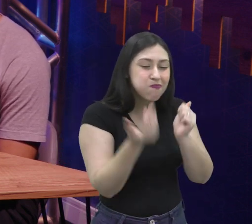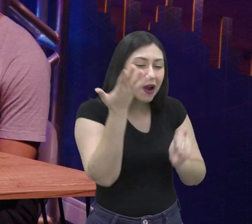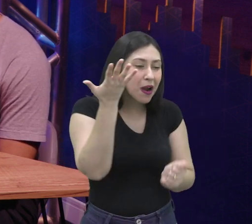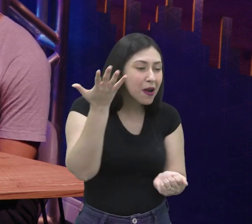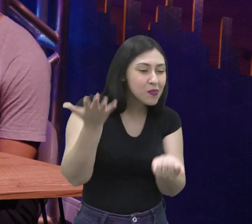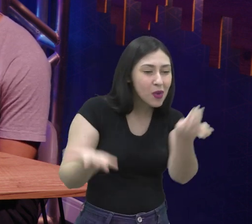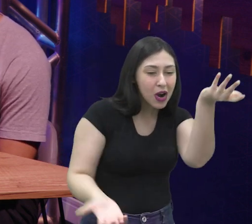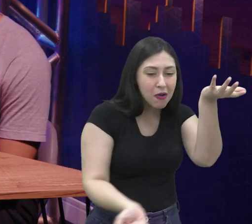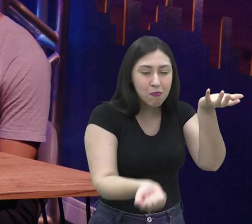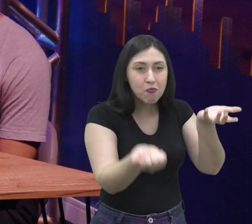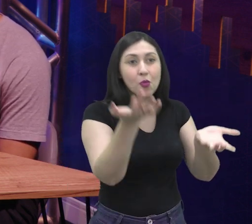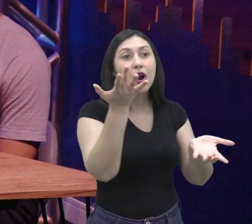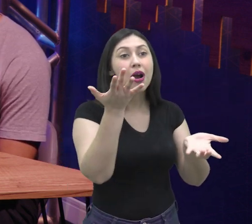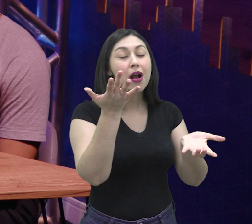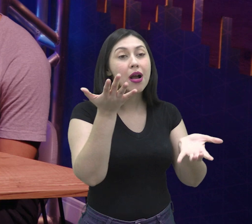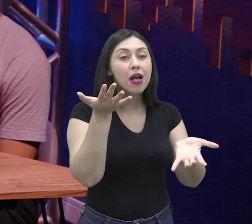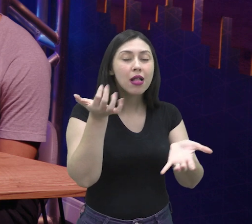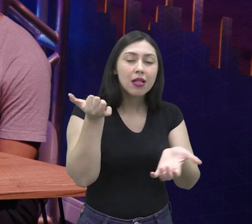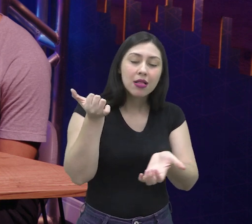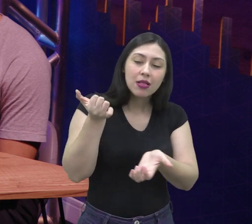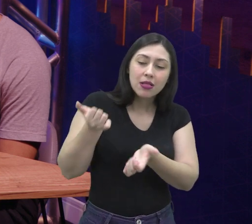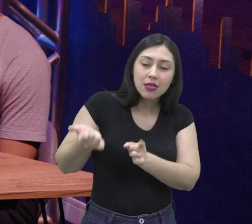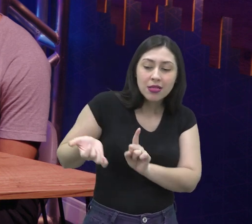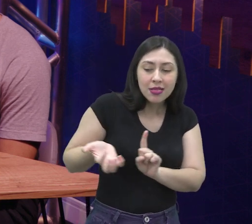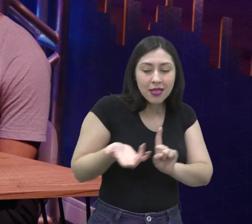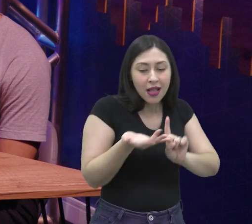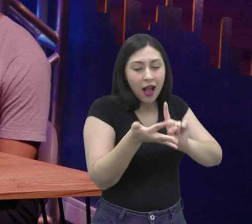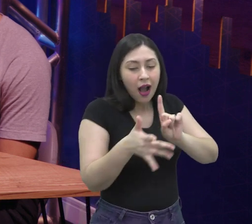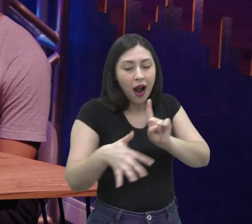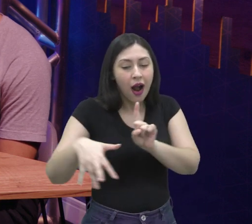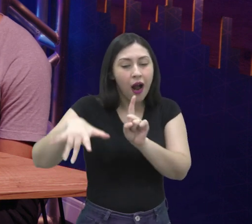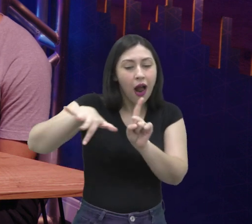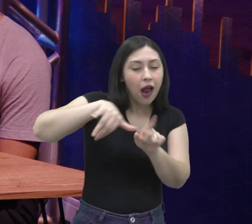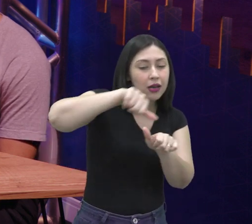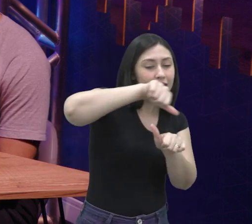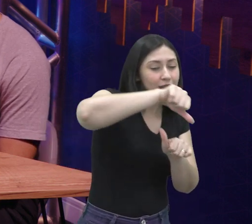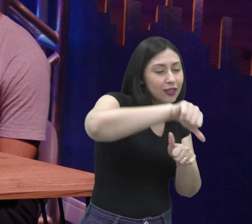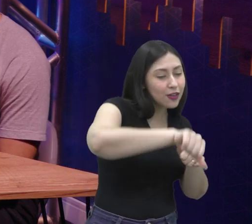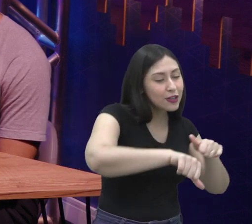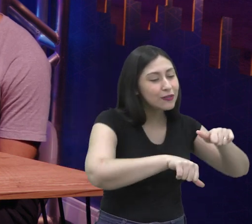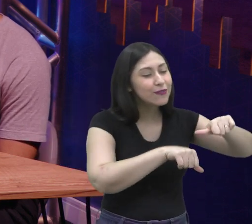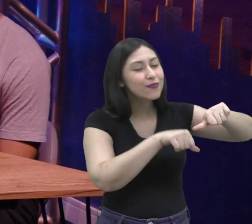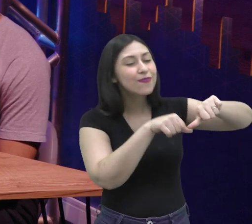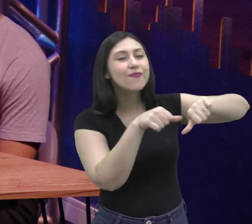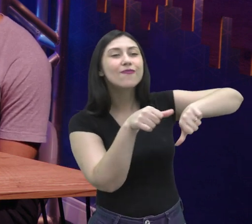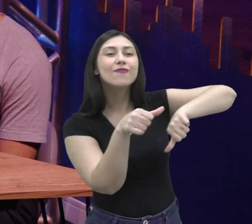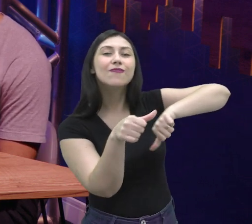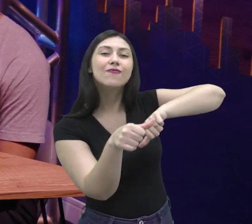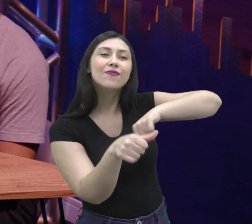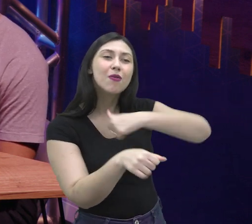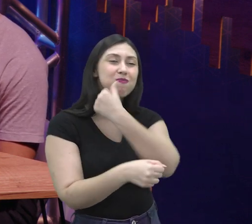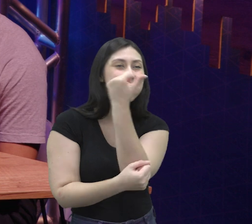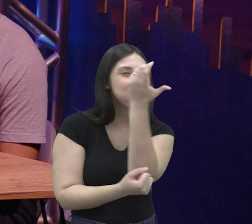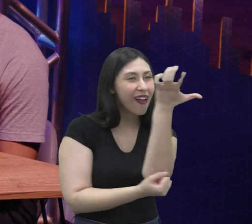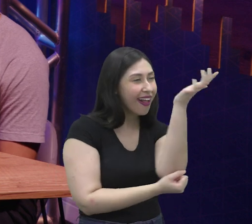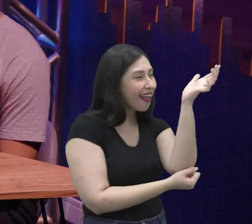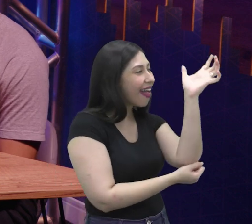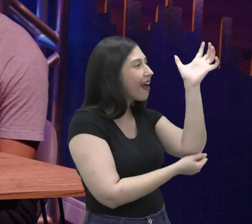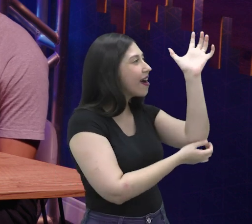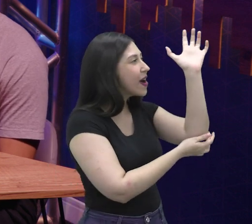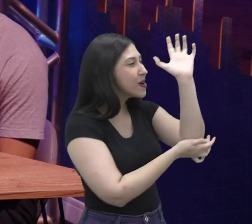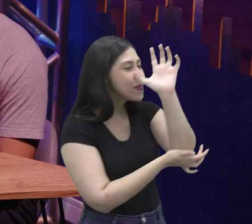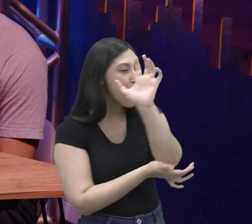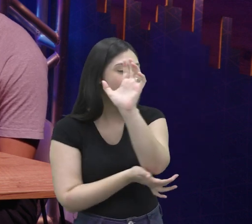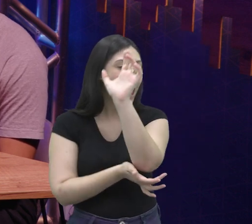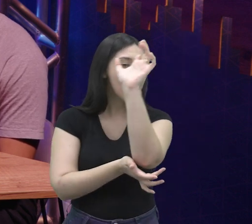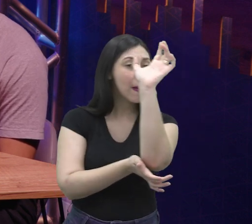também ela sai da água e vira uma, né? Toma um formato assim de planta